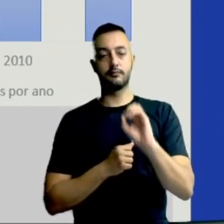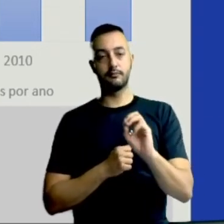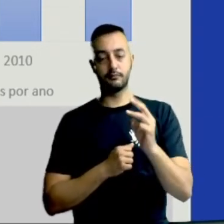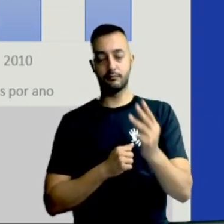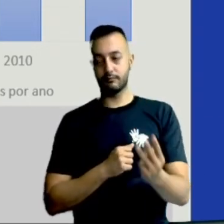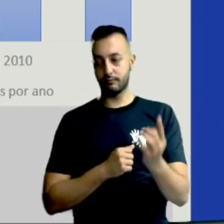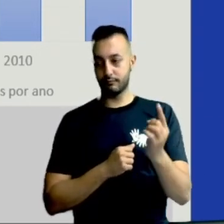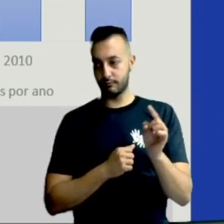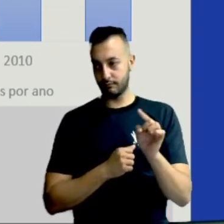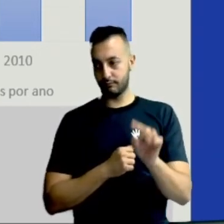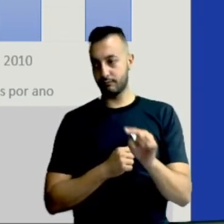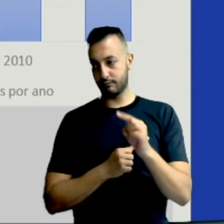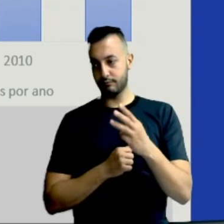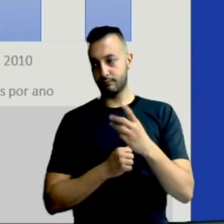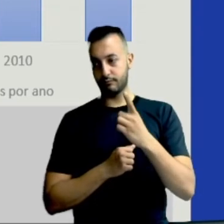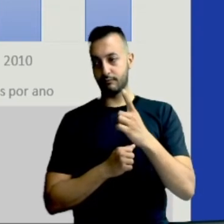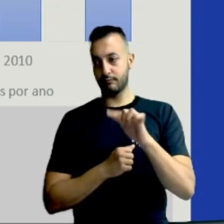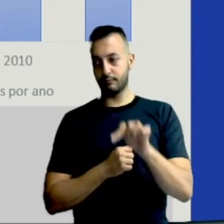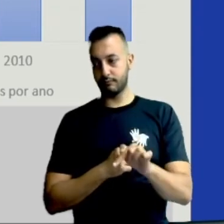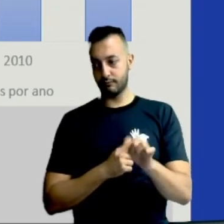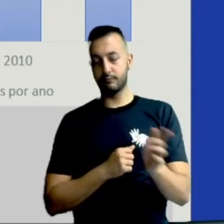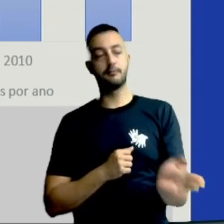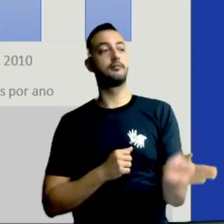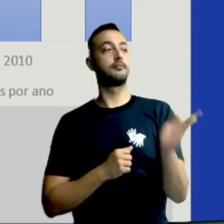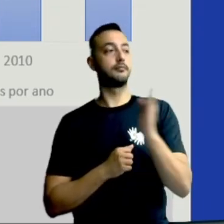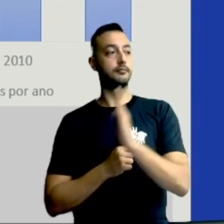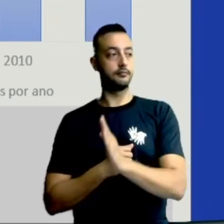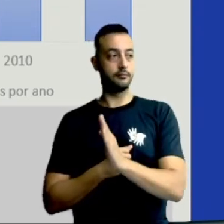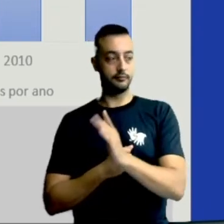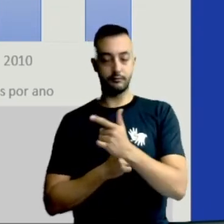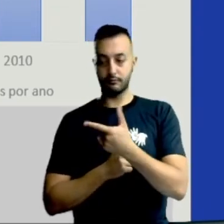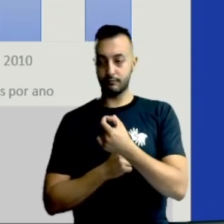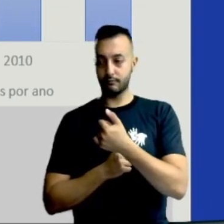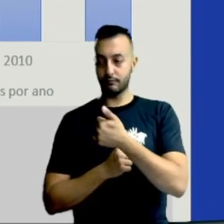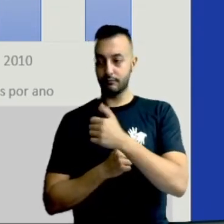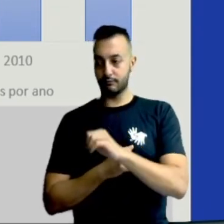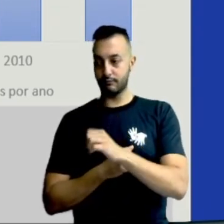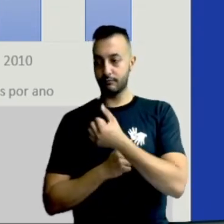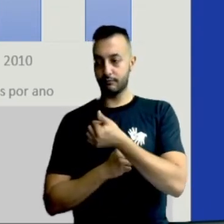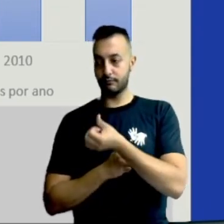103.317 habitantes. Em 2010,